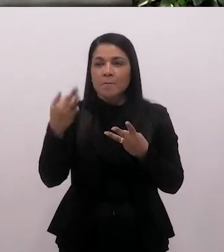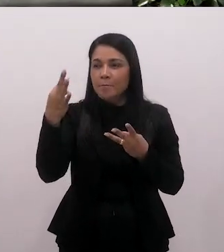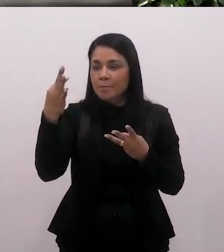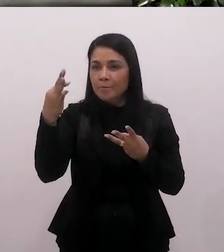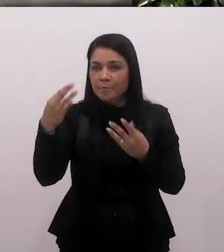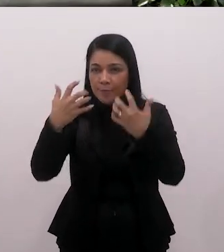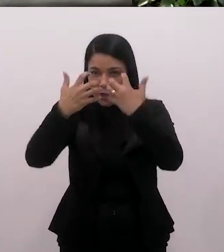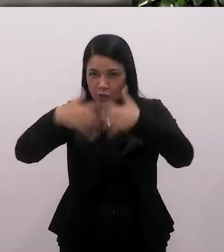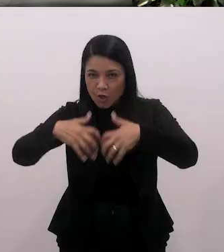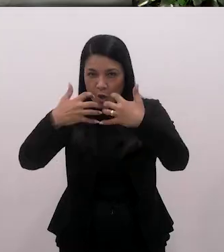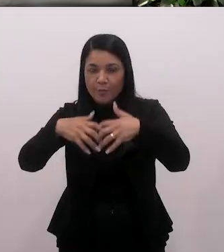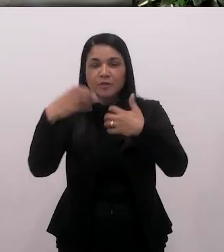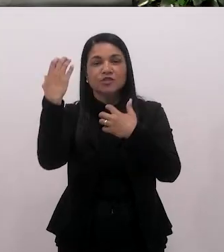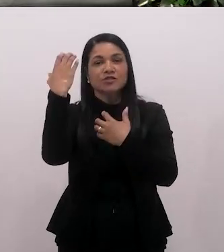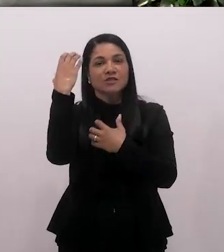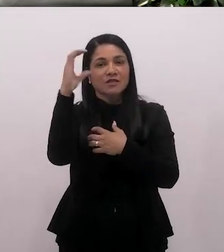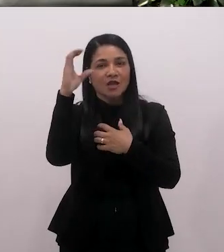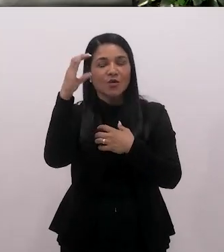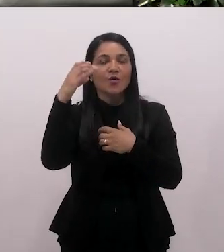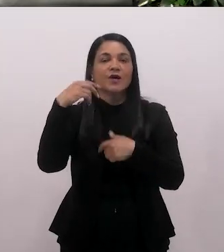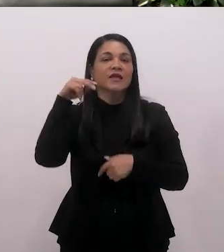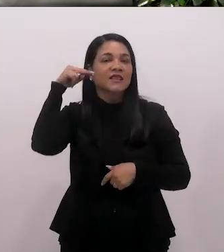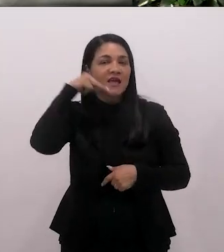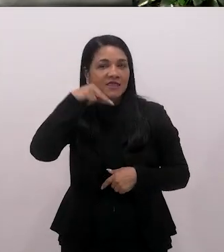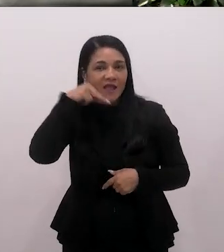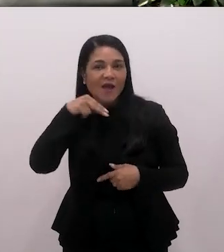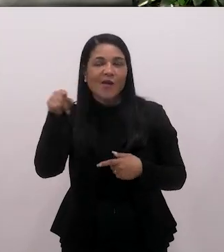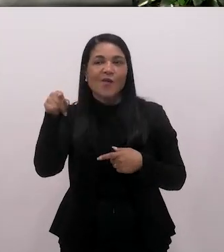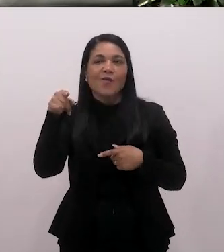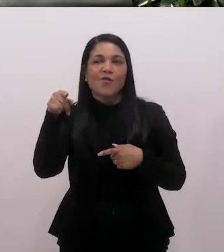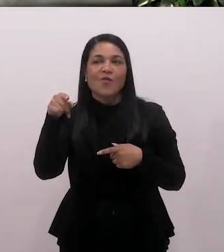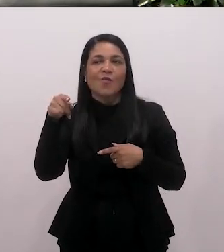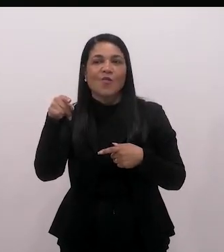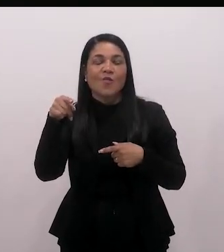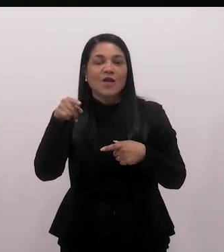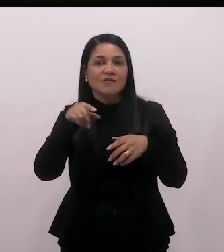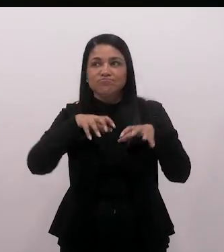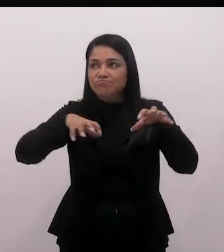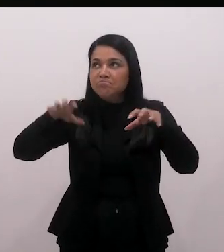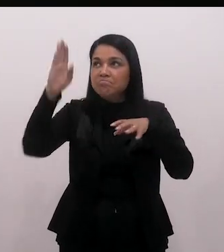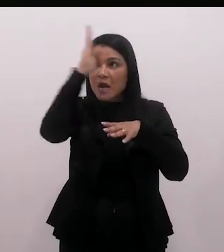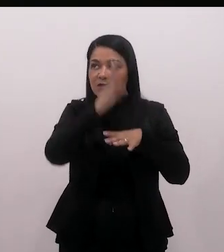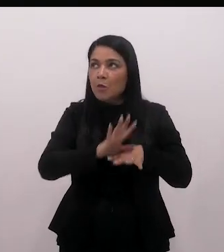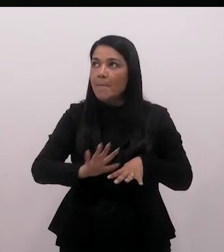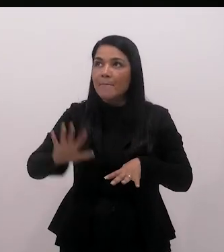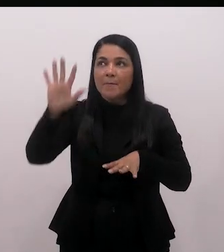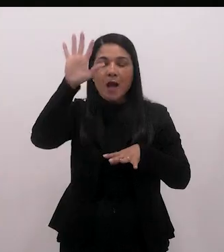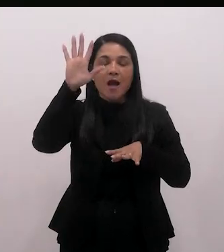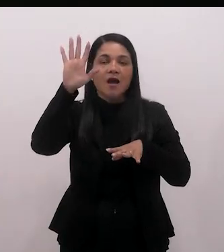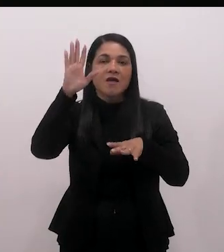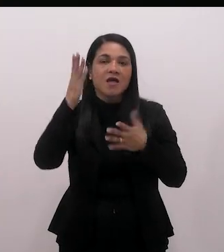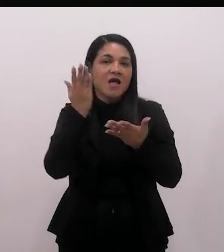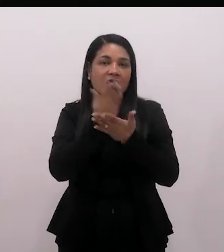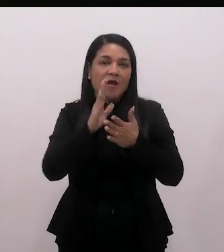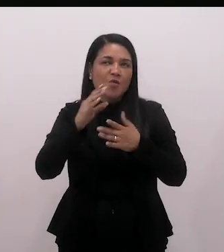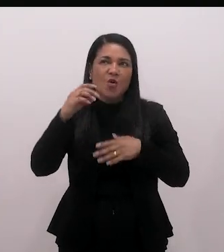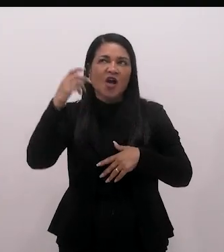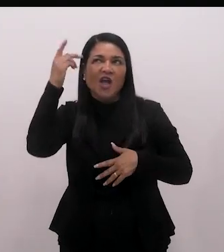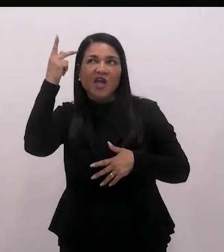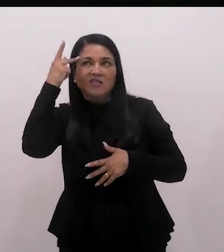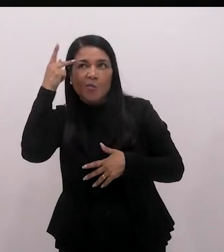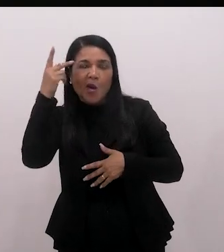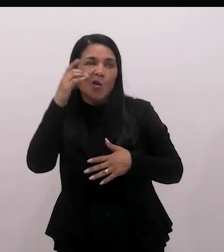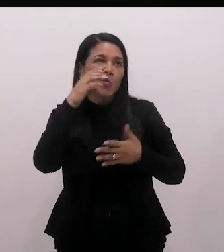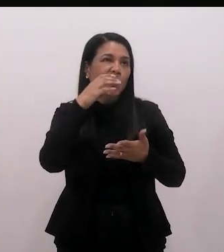tem Petrópolis, tem Niterói, isso eu acho Natal. Incrível, porque ela saiu só do eixo principal do Brasil, que é Rio-São Paulo,